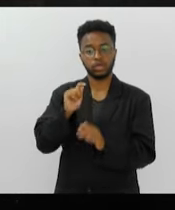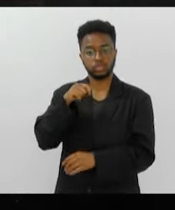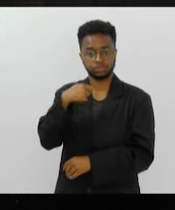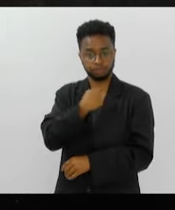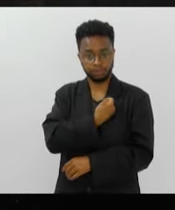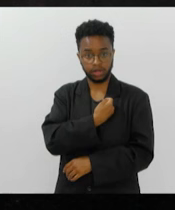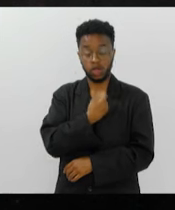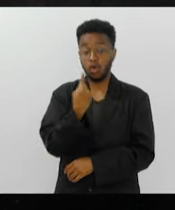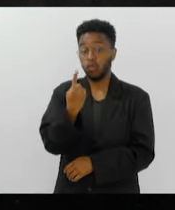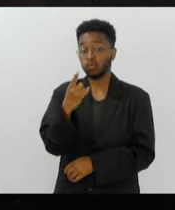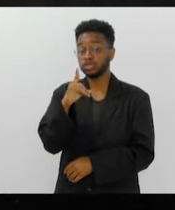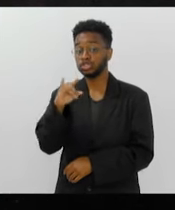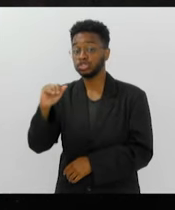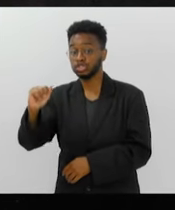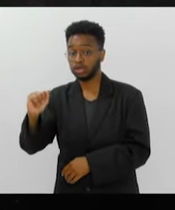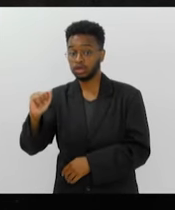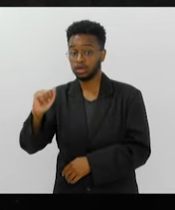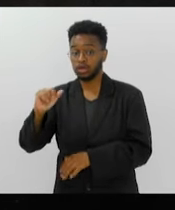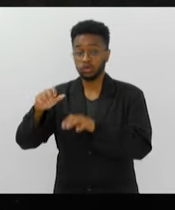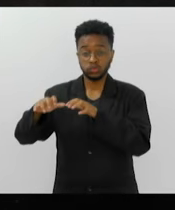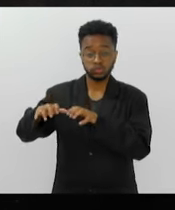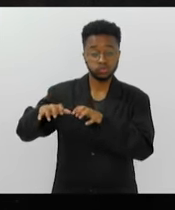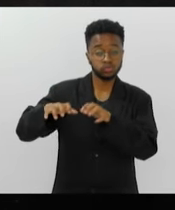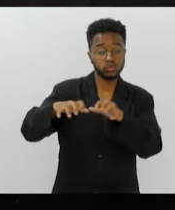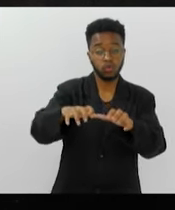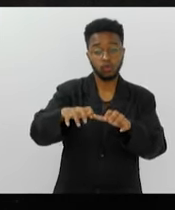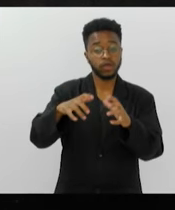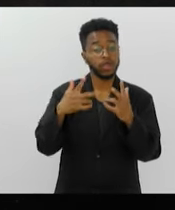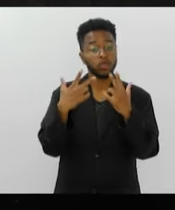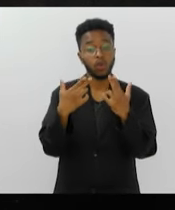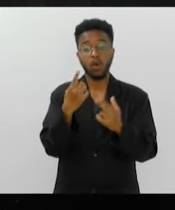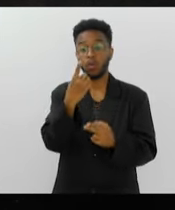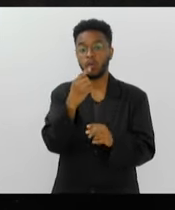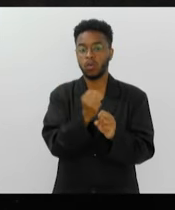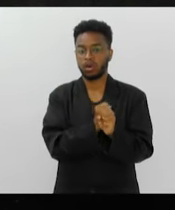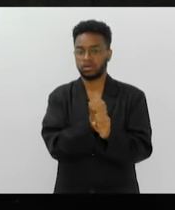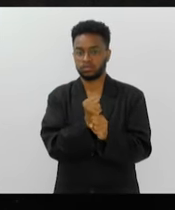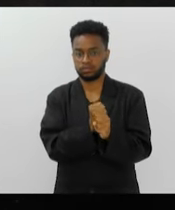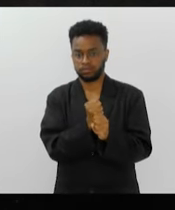em um dia a chuva de um